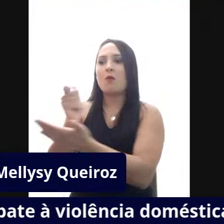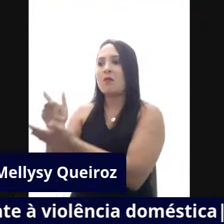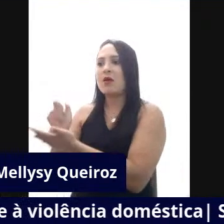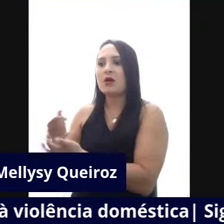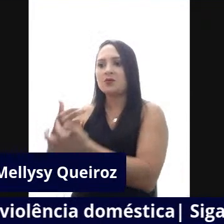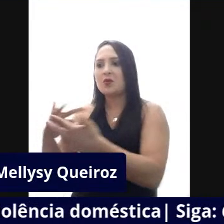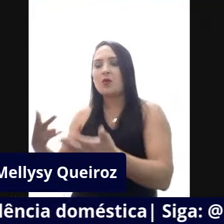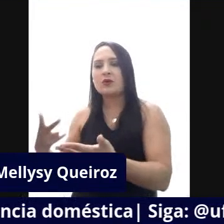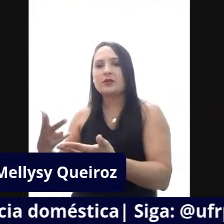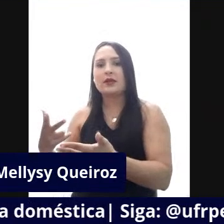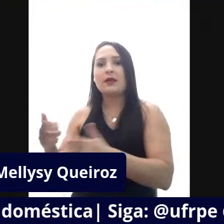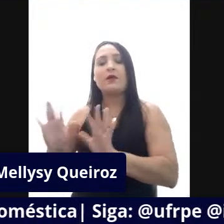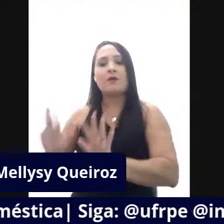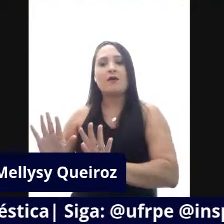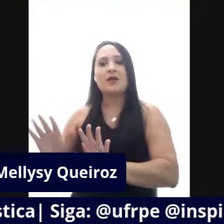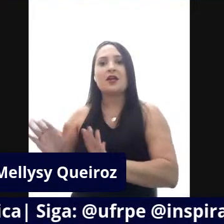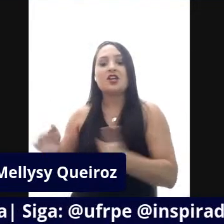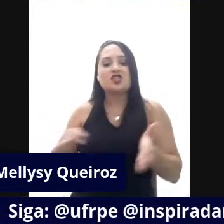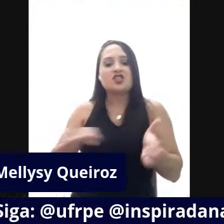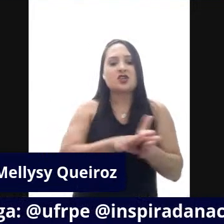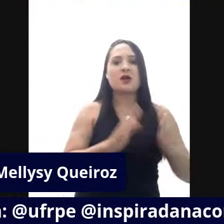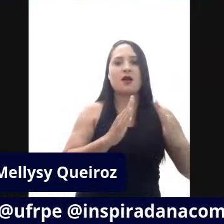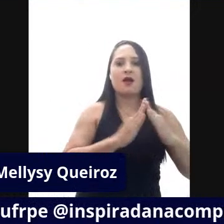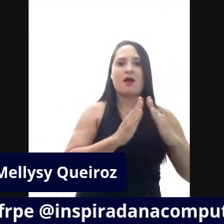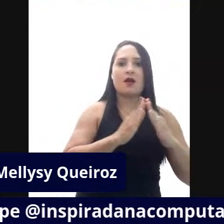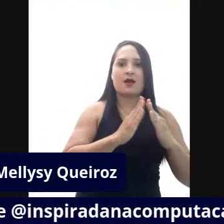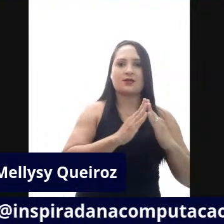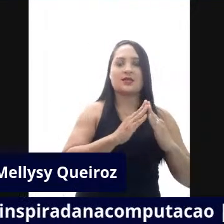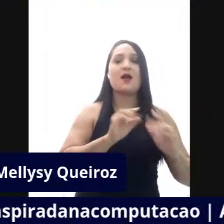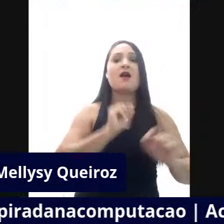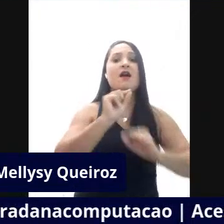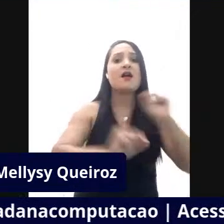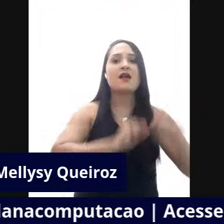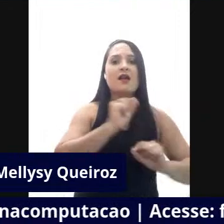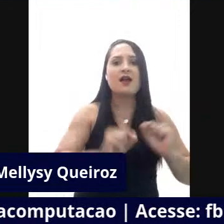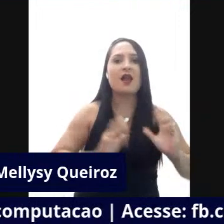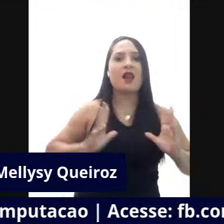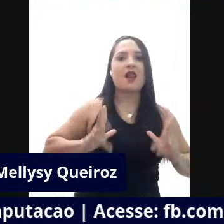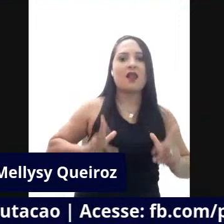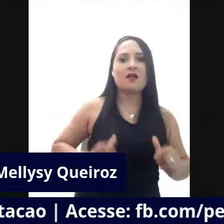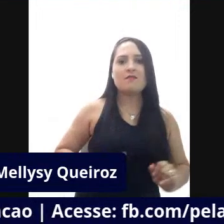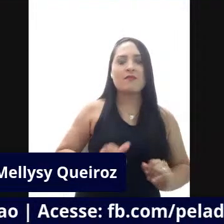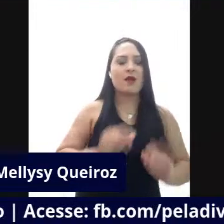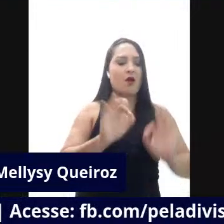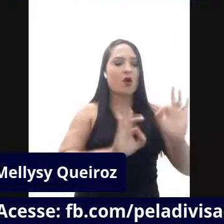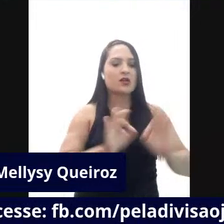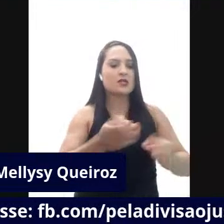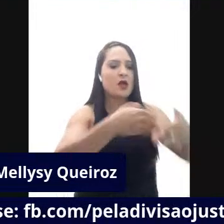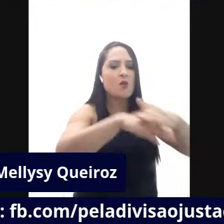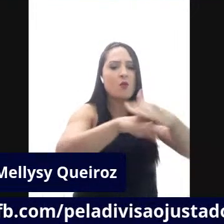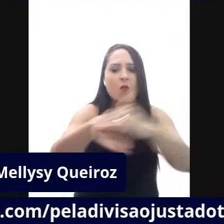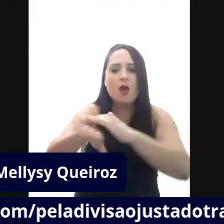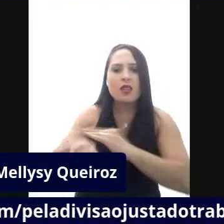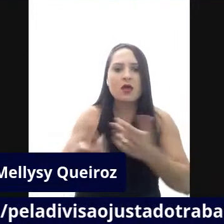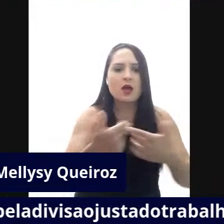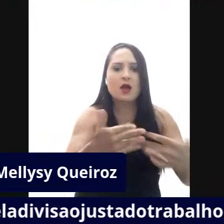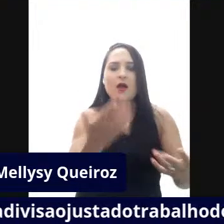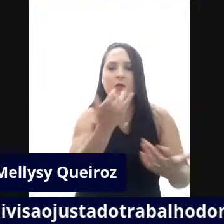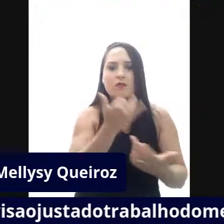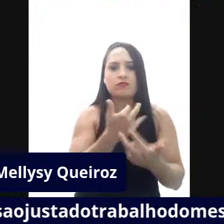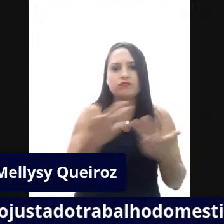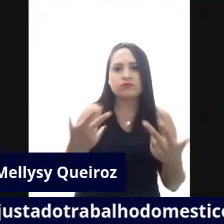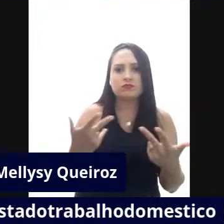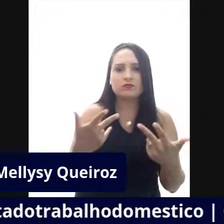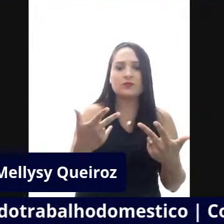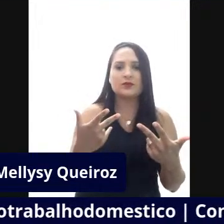guardar, organizar, não é o homem que faz na maioria das vezes. Então, a gente percebe o quanto esse... E